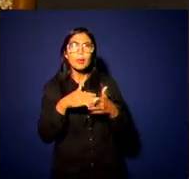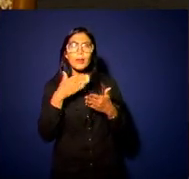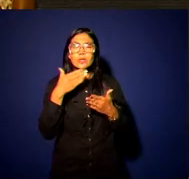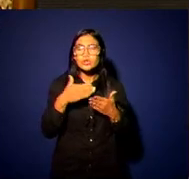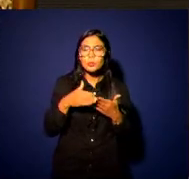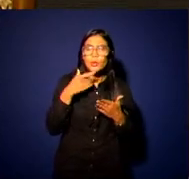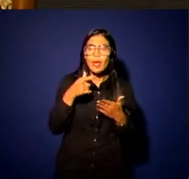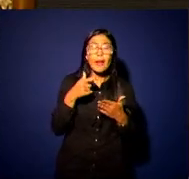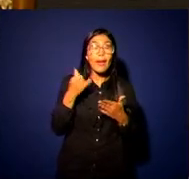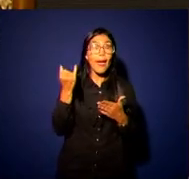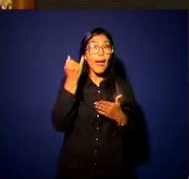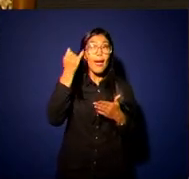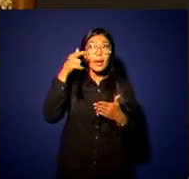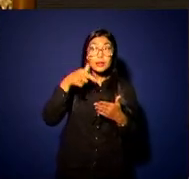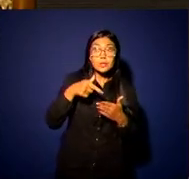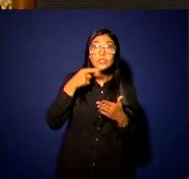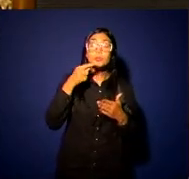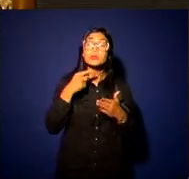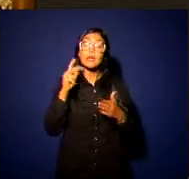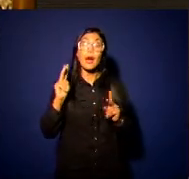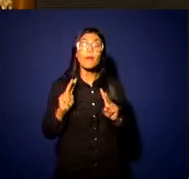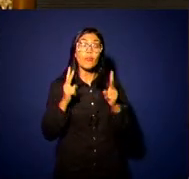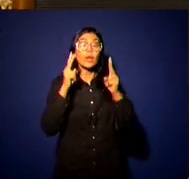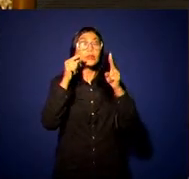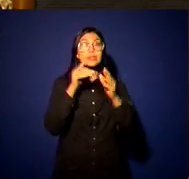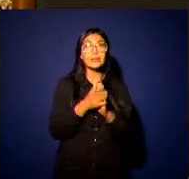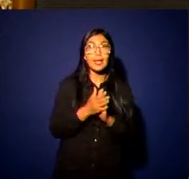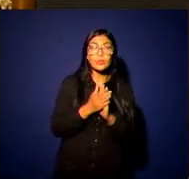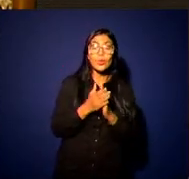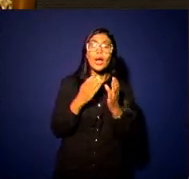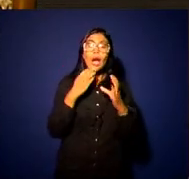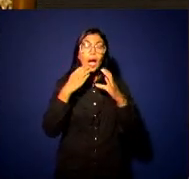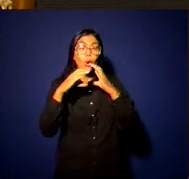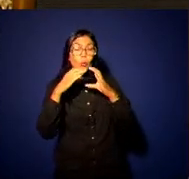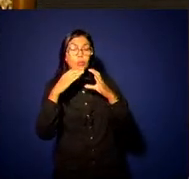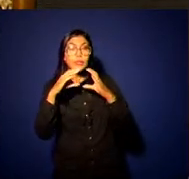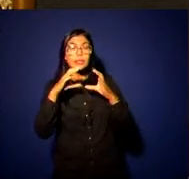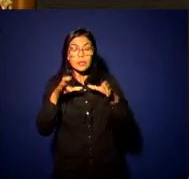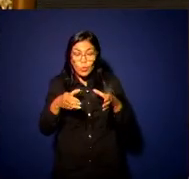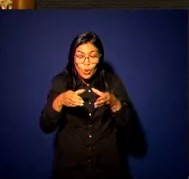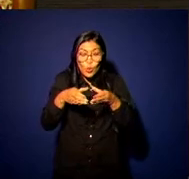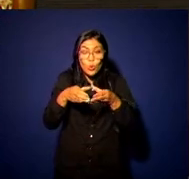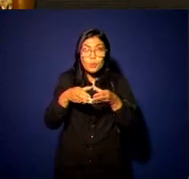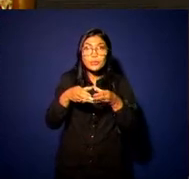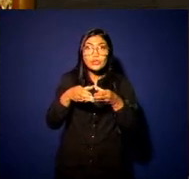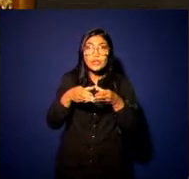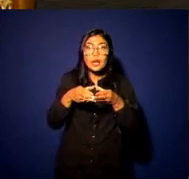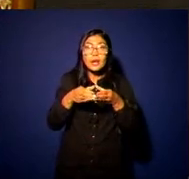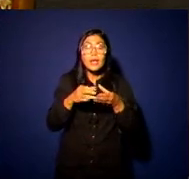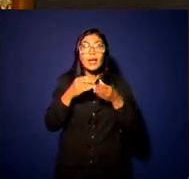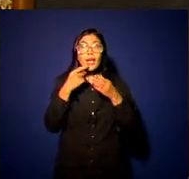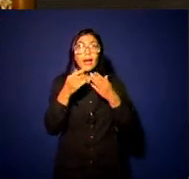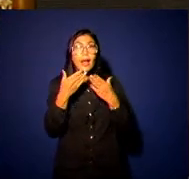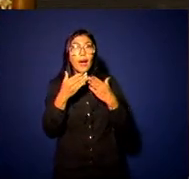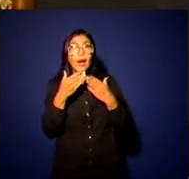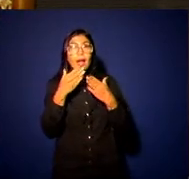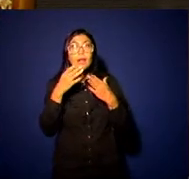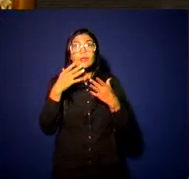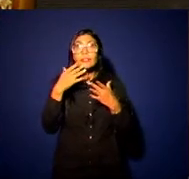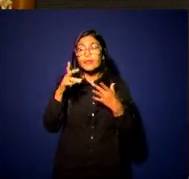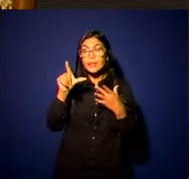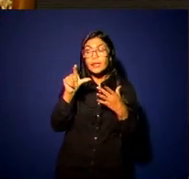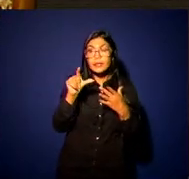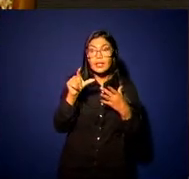fundamental para isso e tem que ser exaltado valorizado a comunicação corporativa hoje ela é feita de maneira líquida